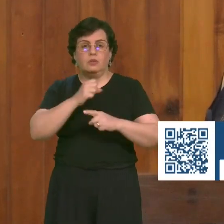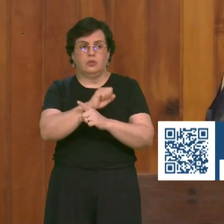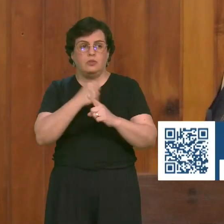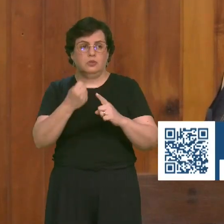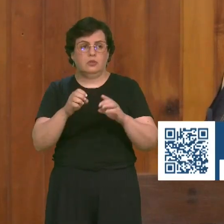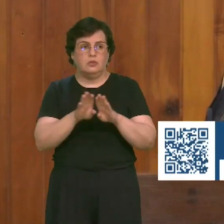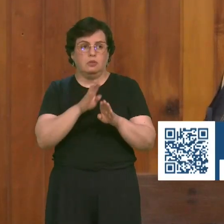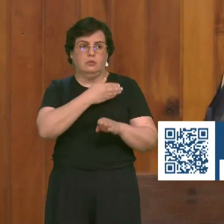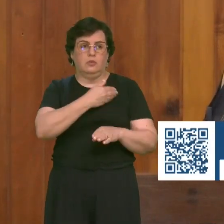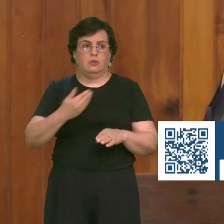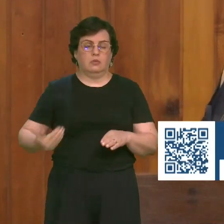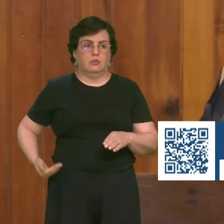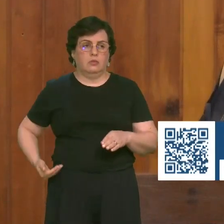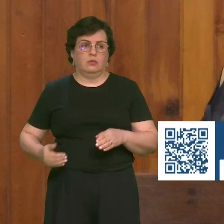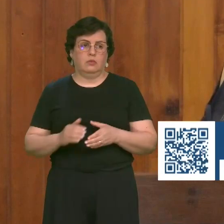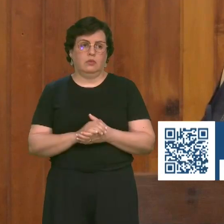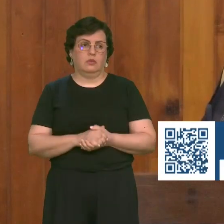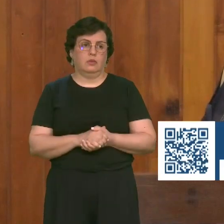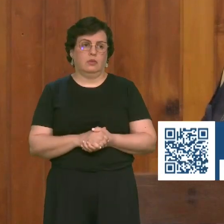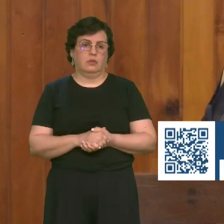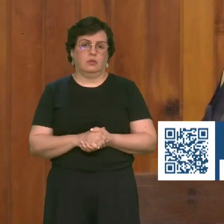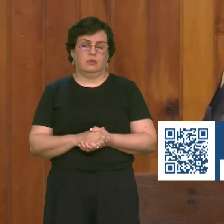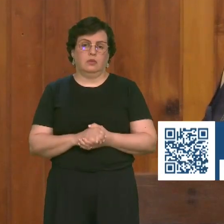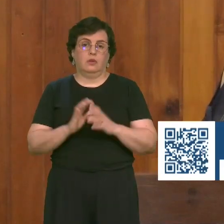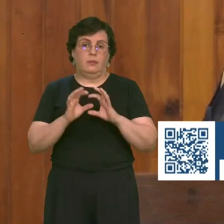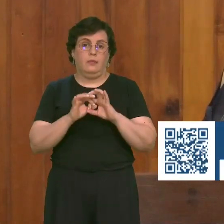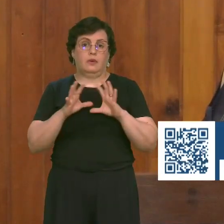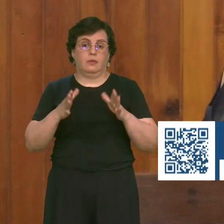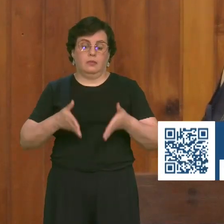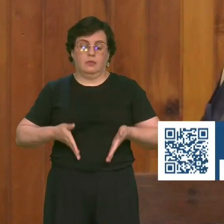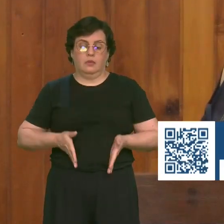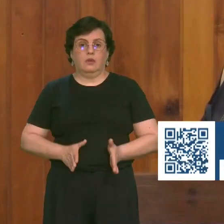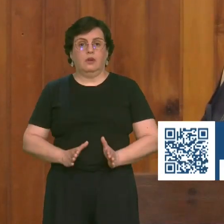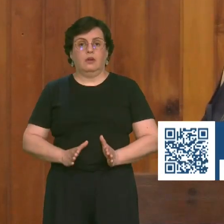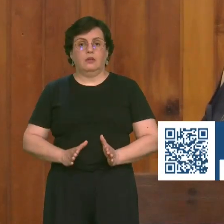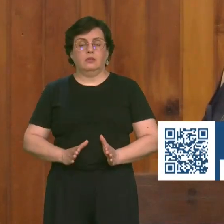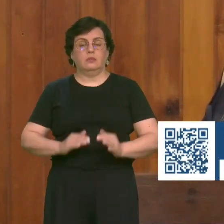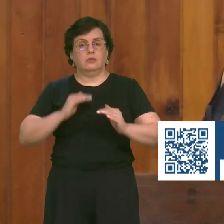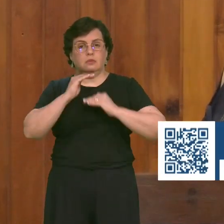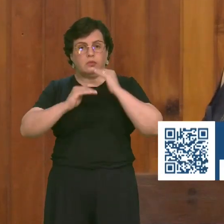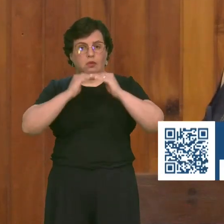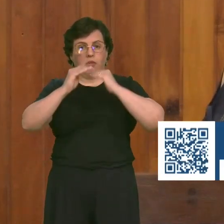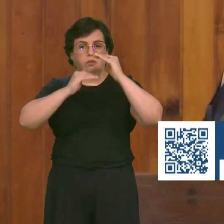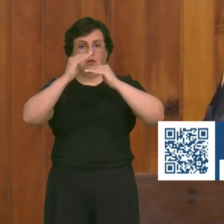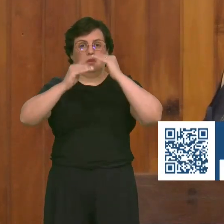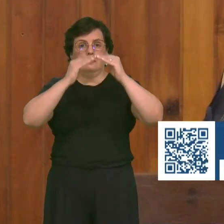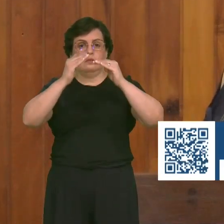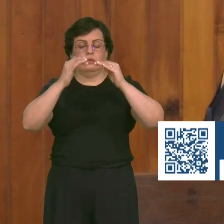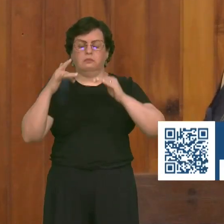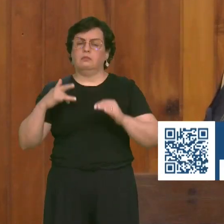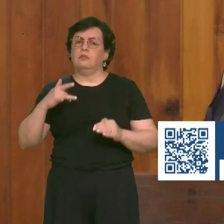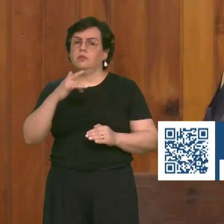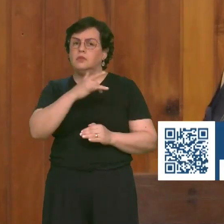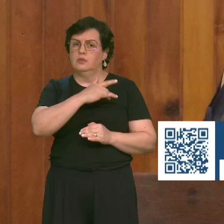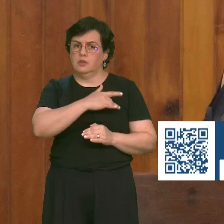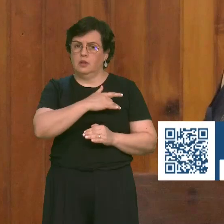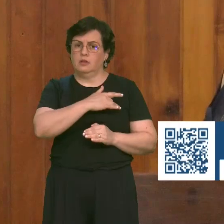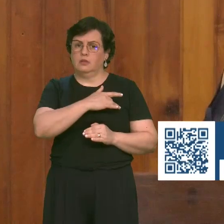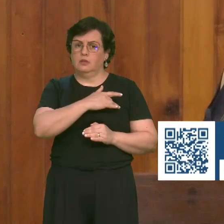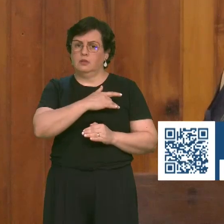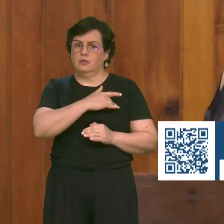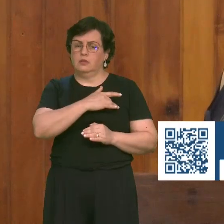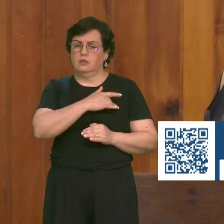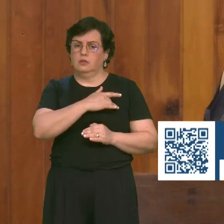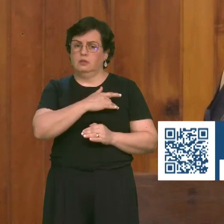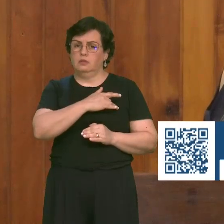públicas que permitem o nascimento o desenvolvimento sadio em